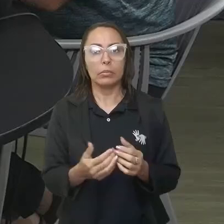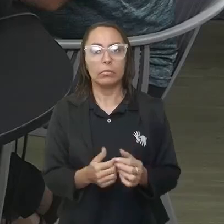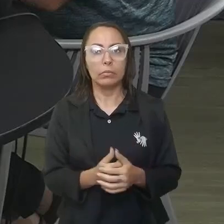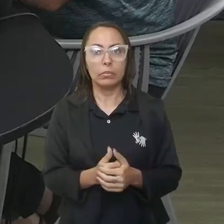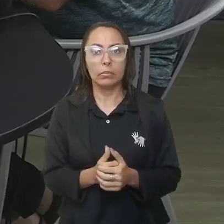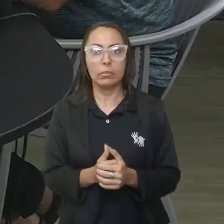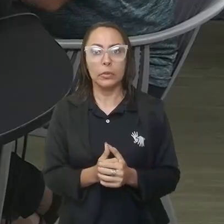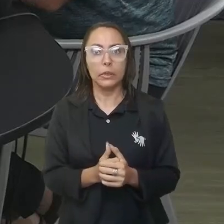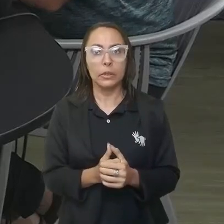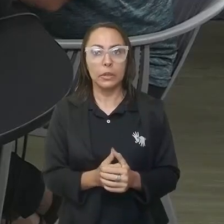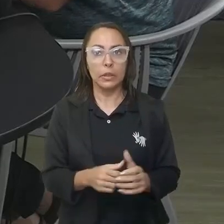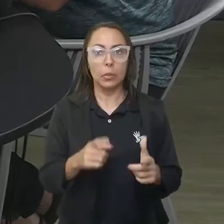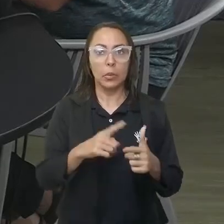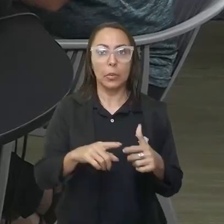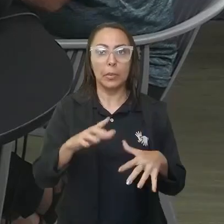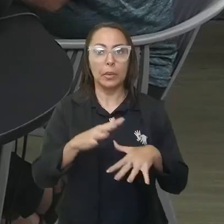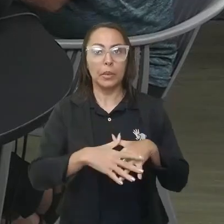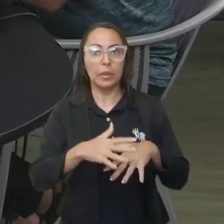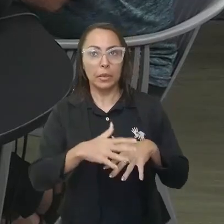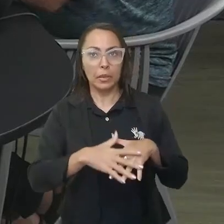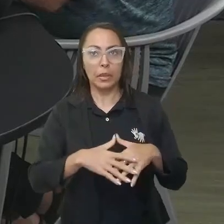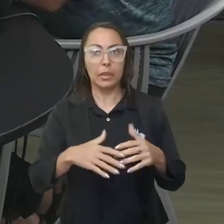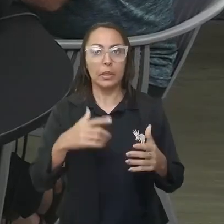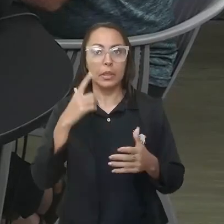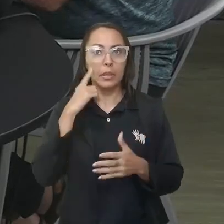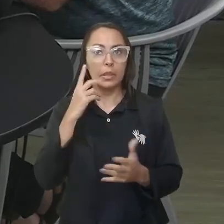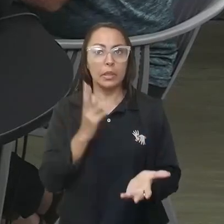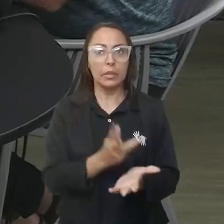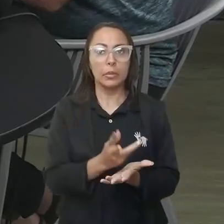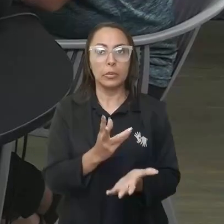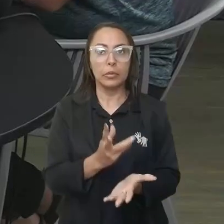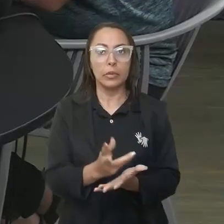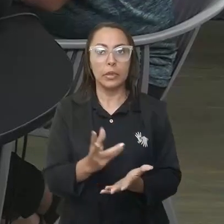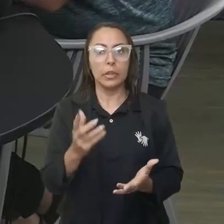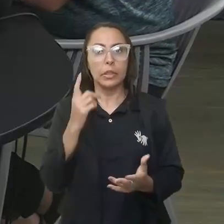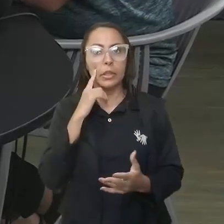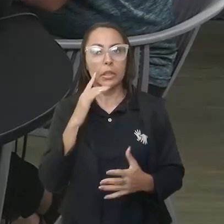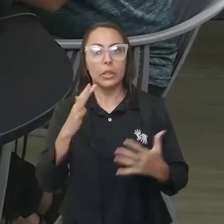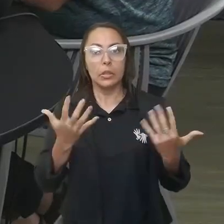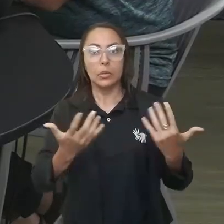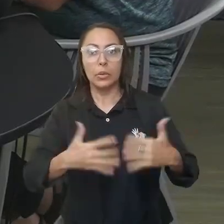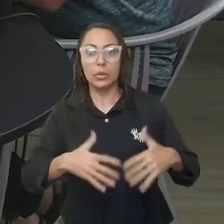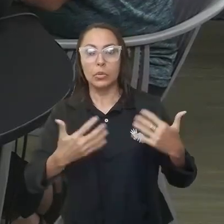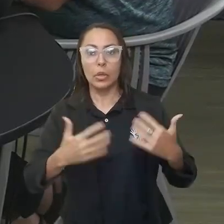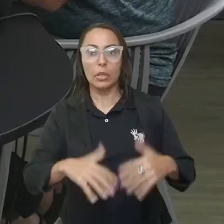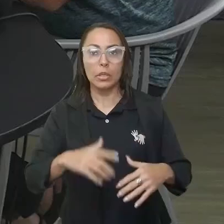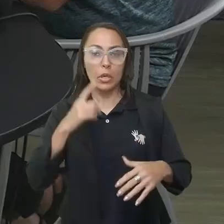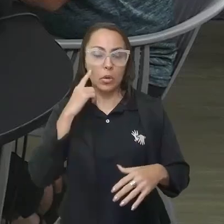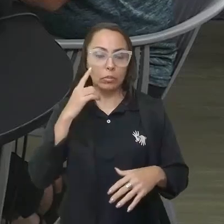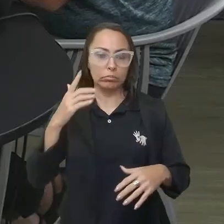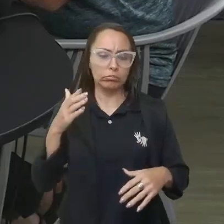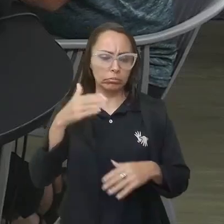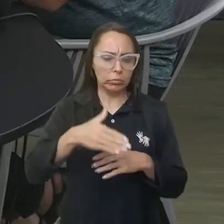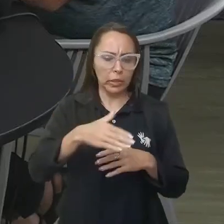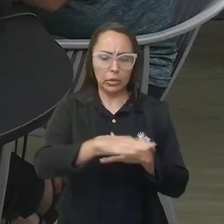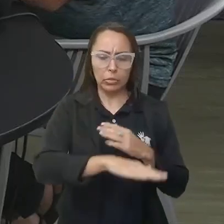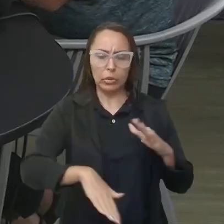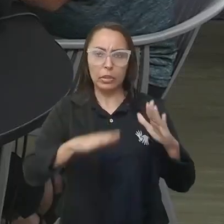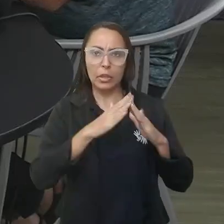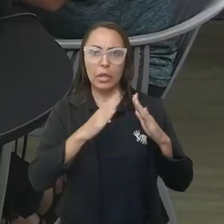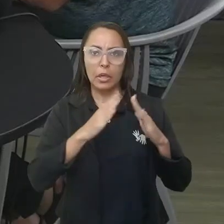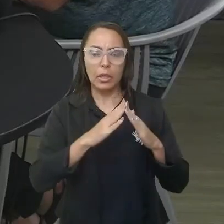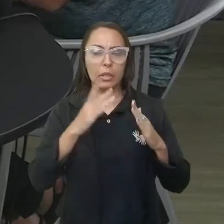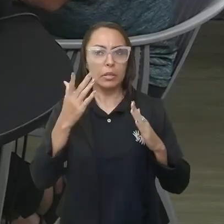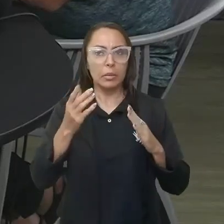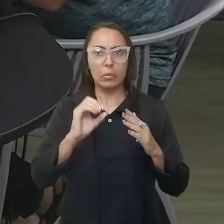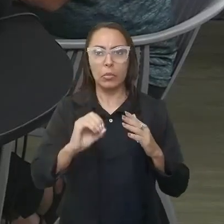no problema lá da matemática de uma forma que ela sempre fique numa situação que esteja dentro de casa ou esteja fazendo